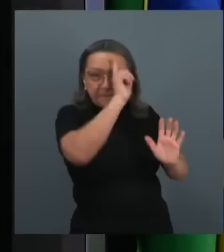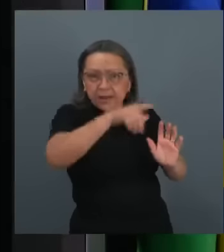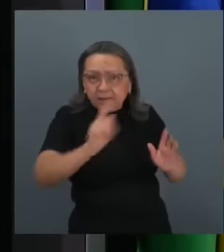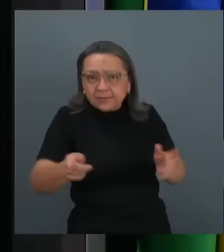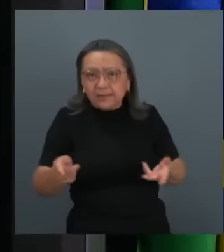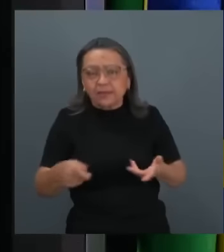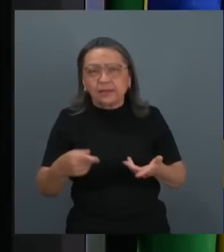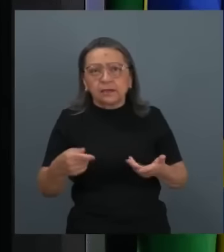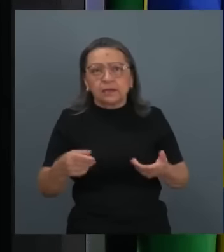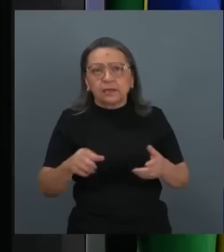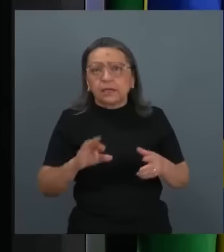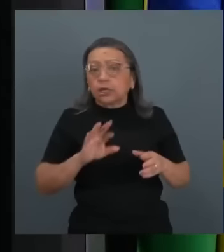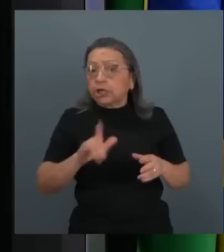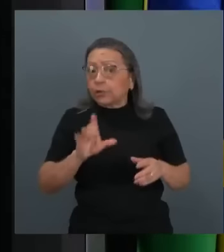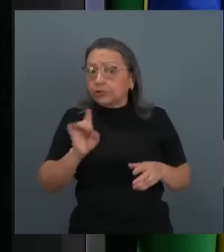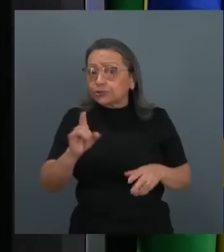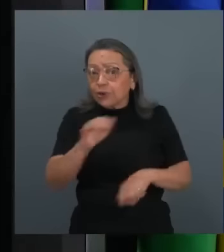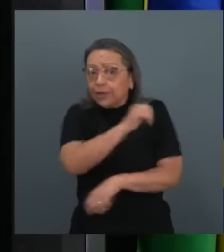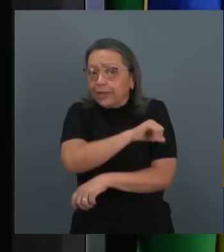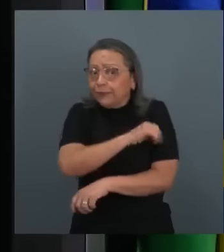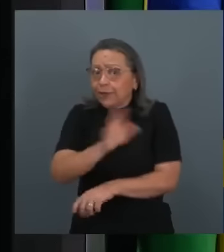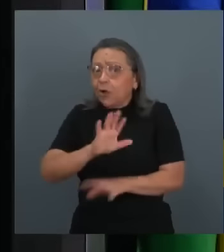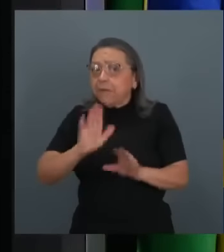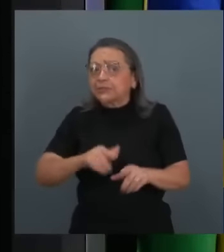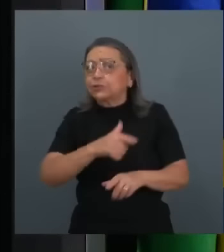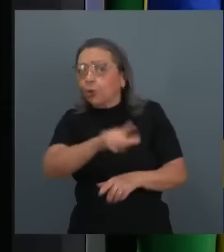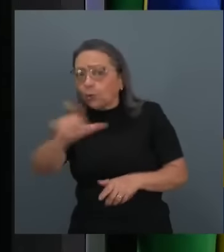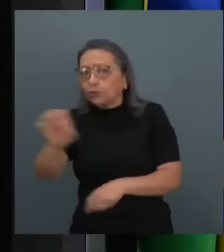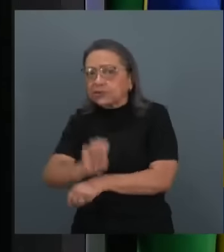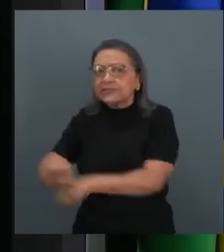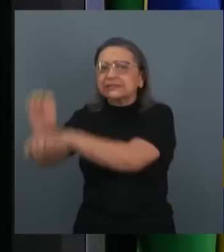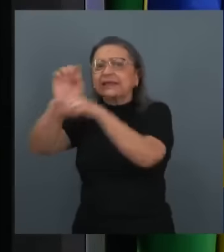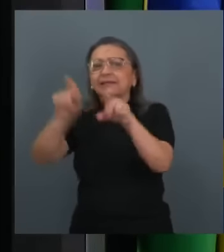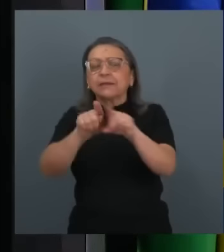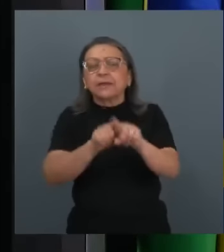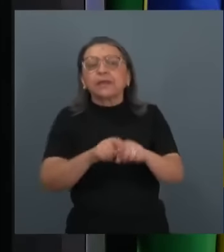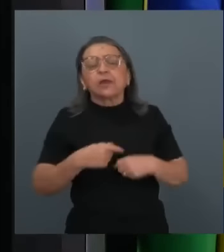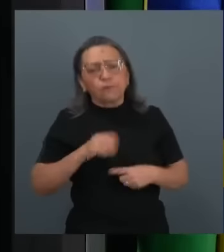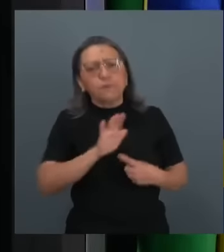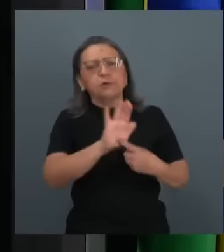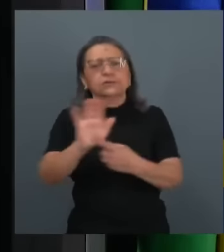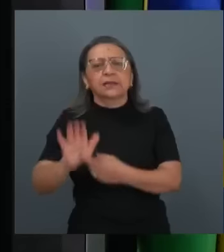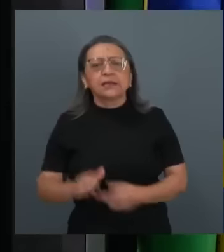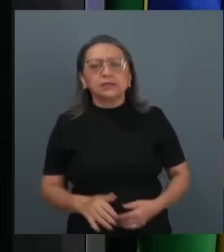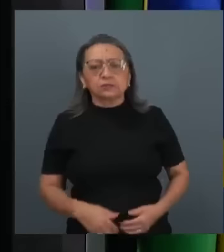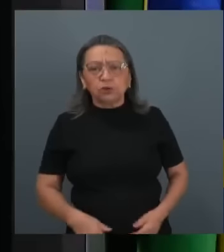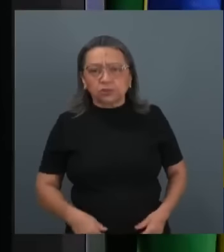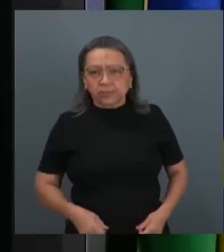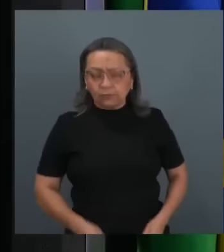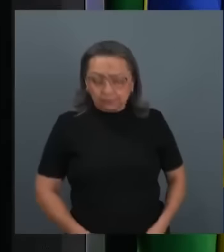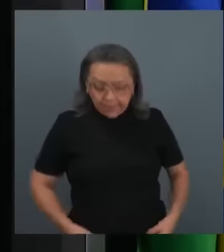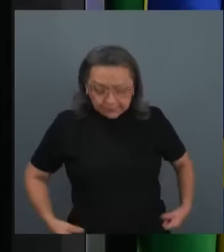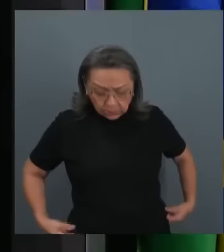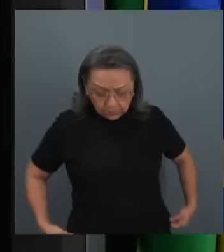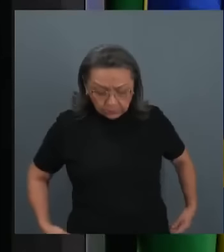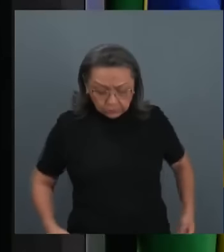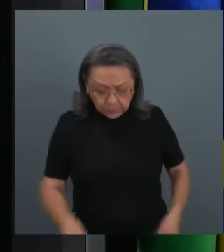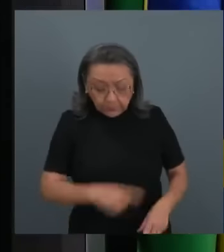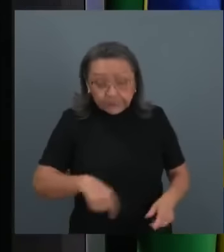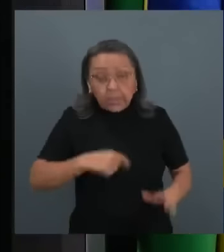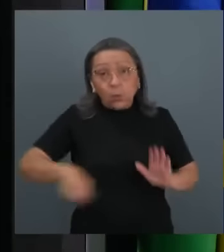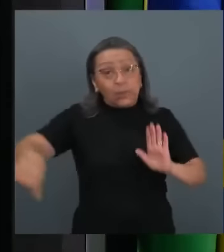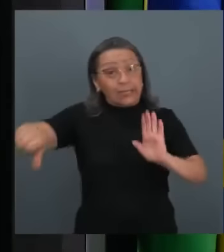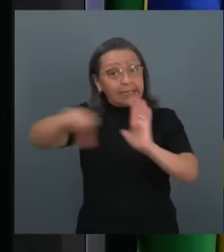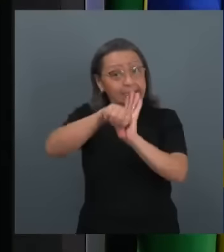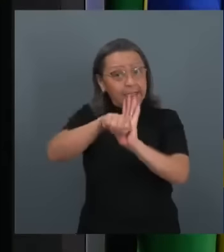hoje, não apenas no Rio de Janeiro, mas em vários lugares do país, e eu vou mostrar aqui. O crime não quer ficar